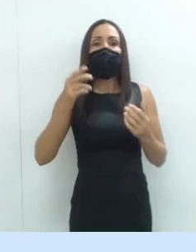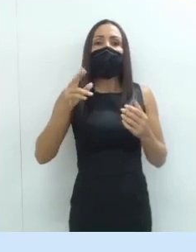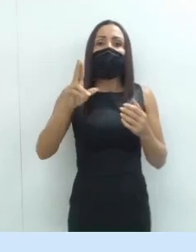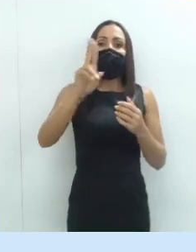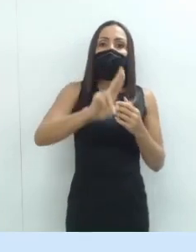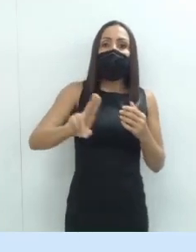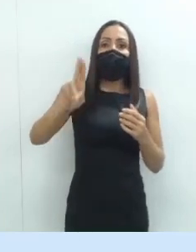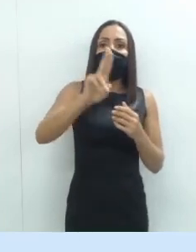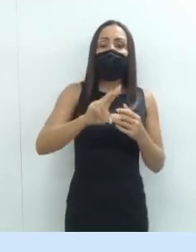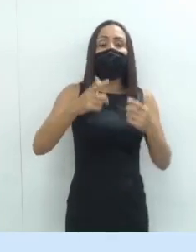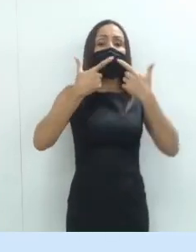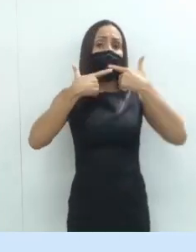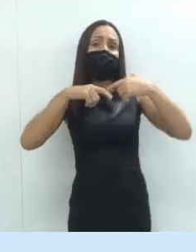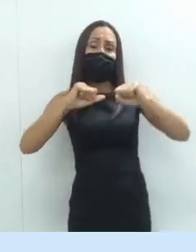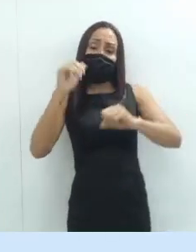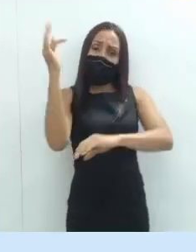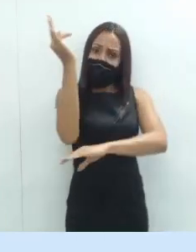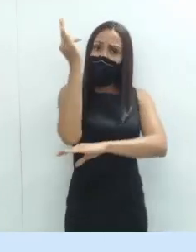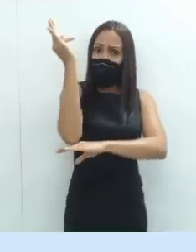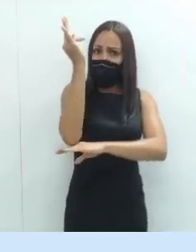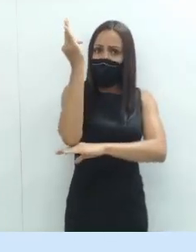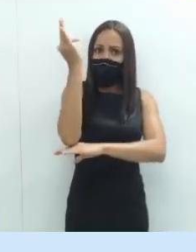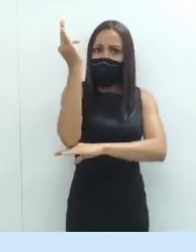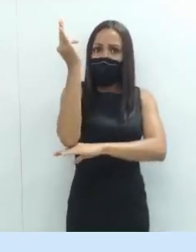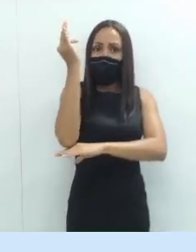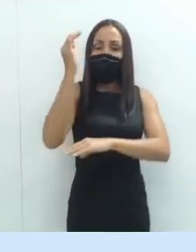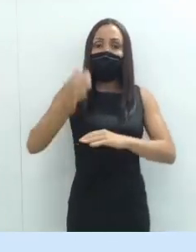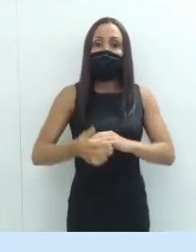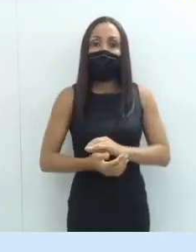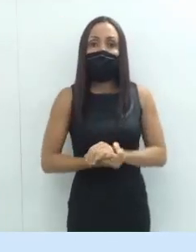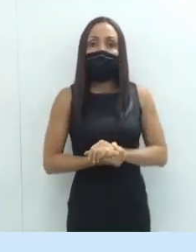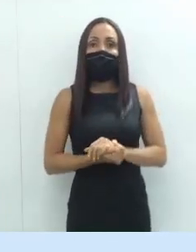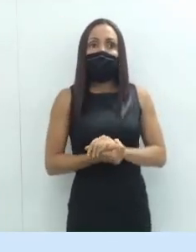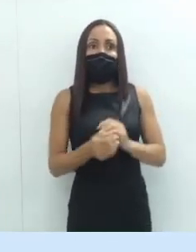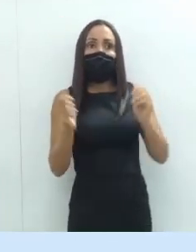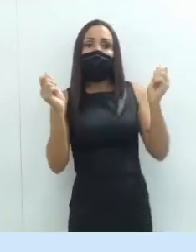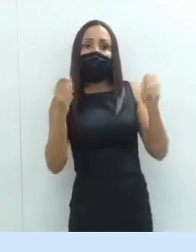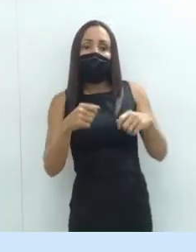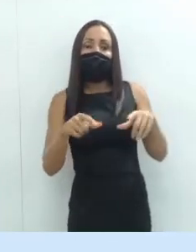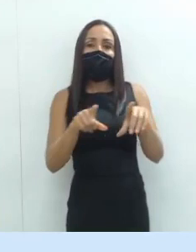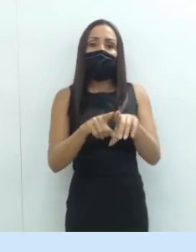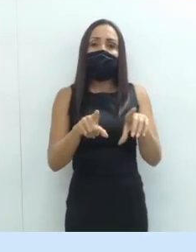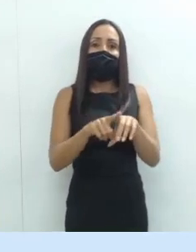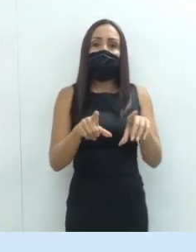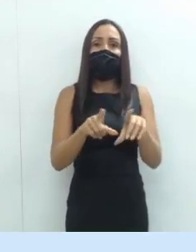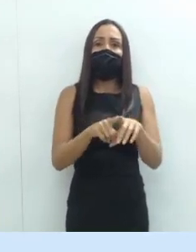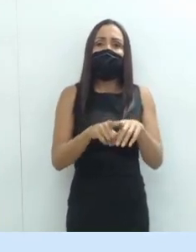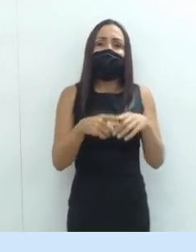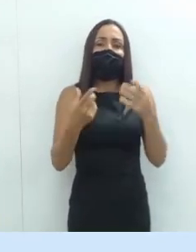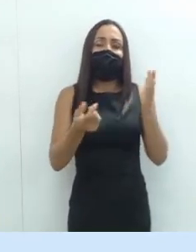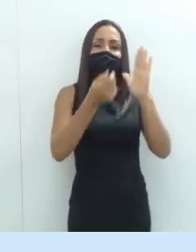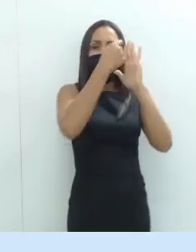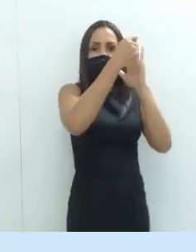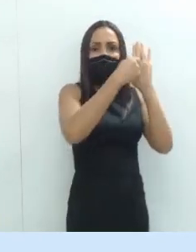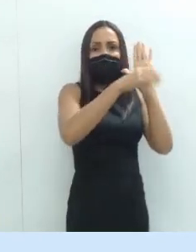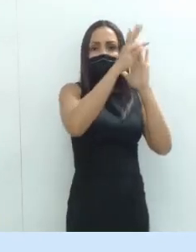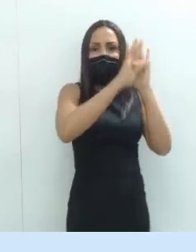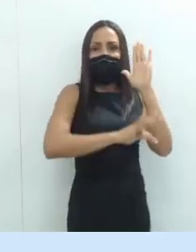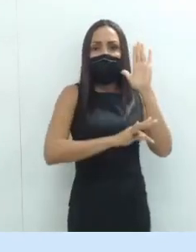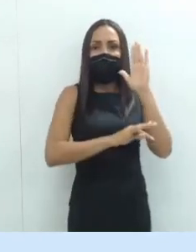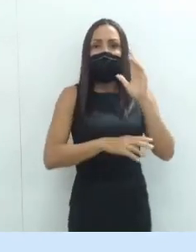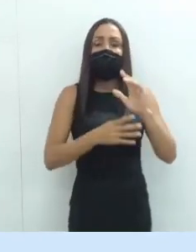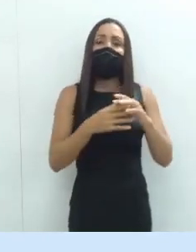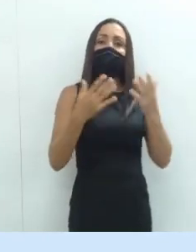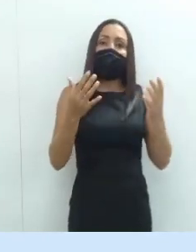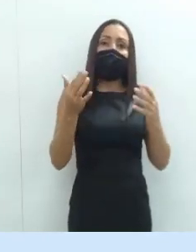uma linguagem formal, não é? Nós podemos também produzir textos em situações de informalidade.